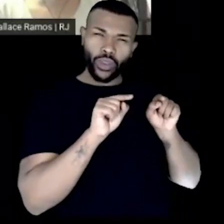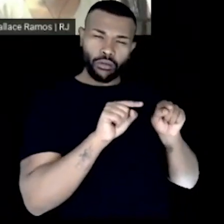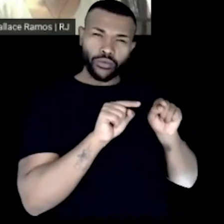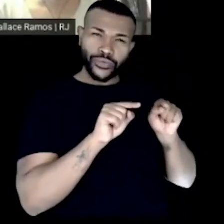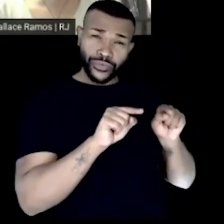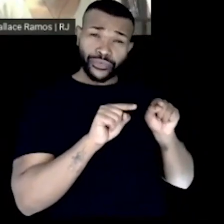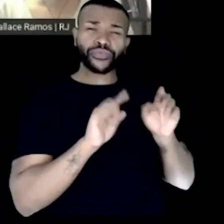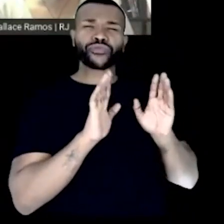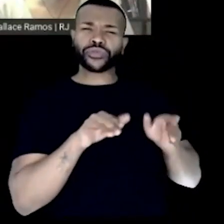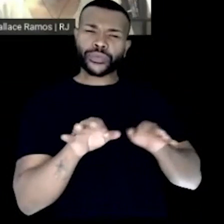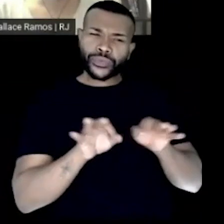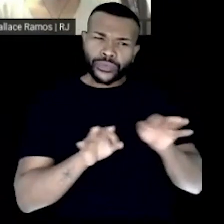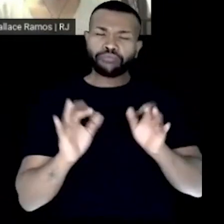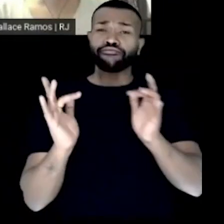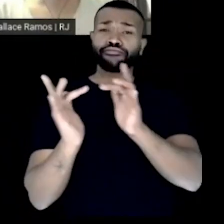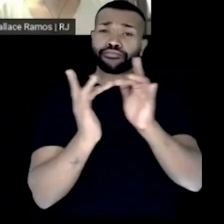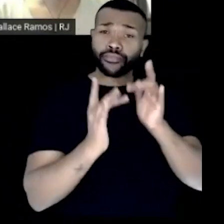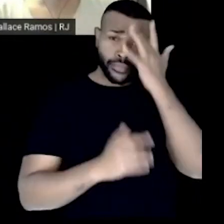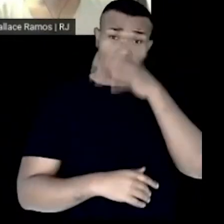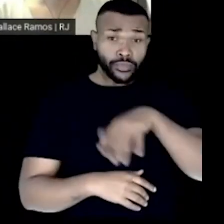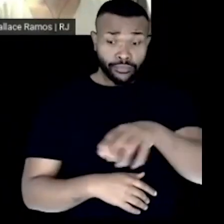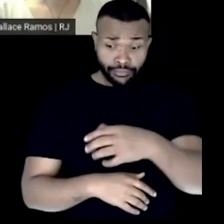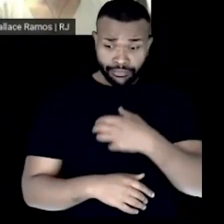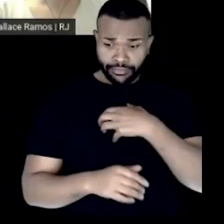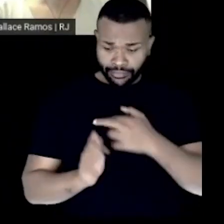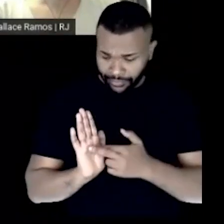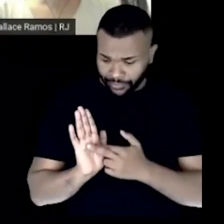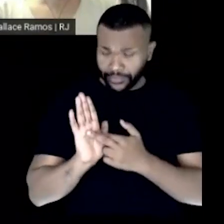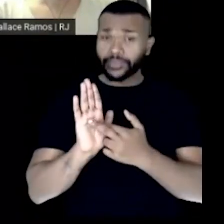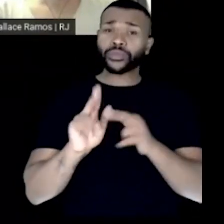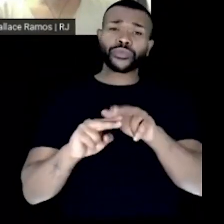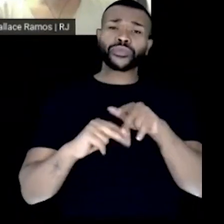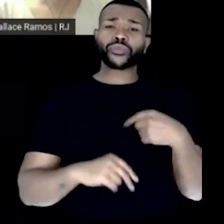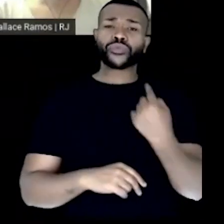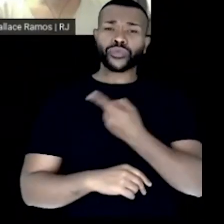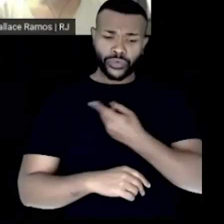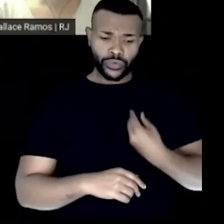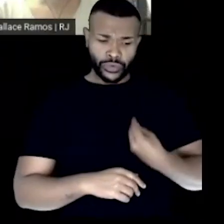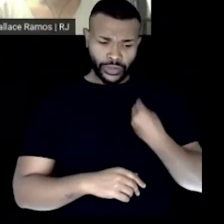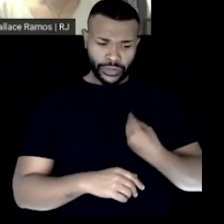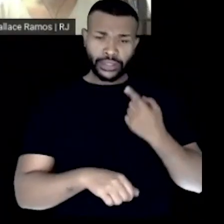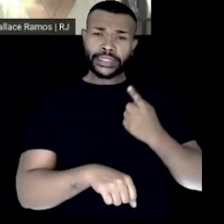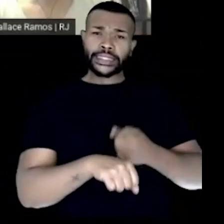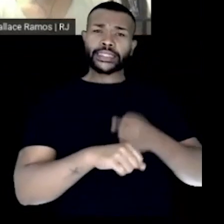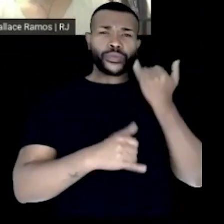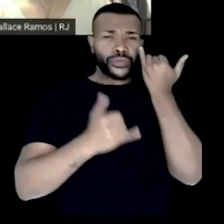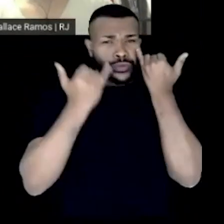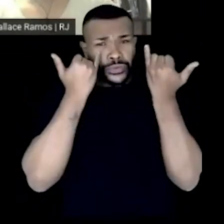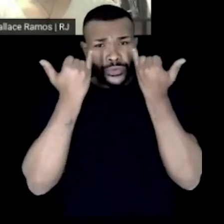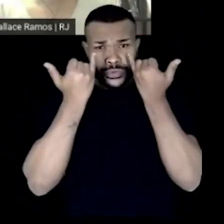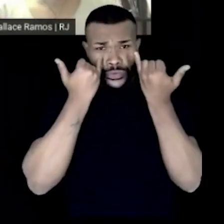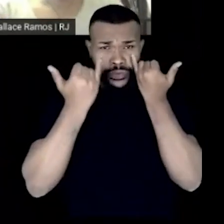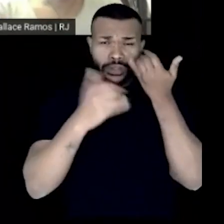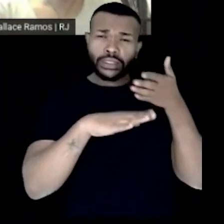ter, você construir essa ponte com as pessoas que se sentem representadas, porque apesar de a gente viver numa era, em tempos,